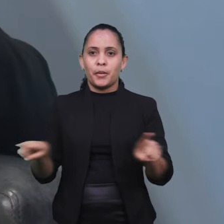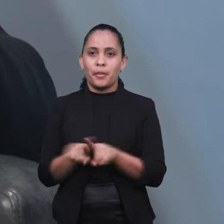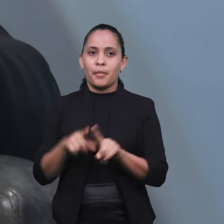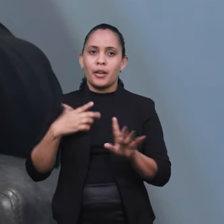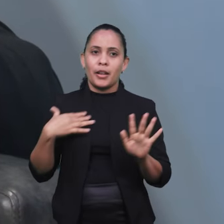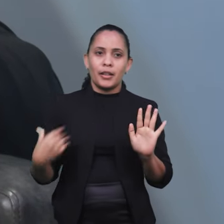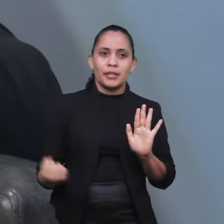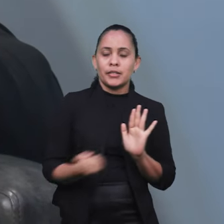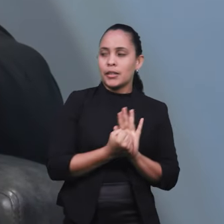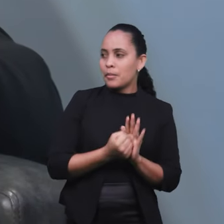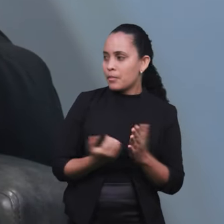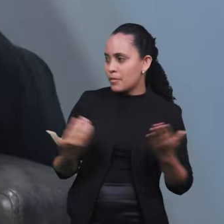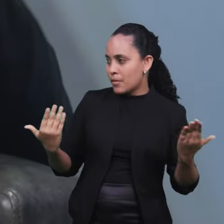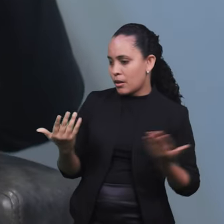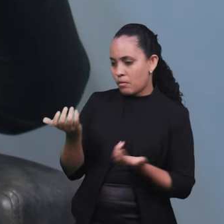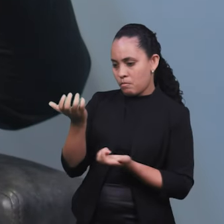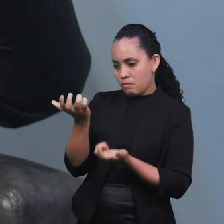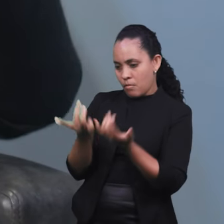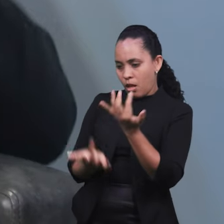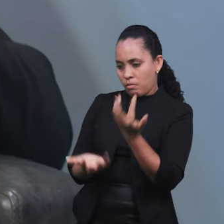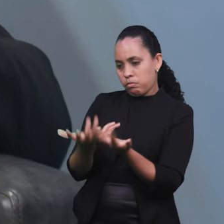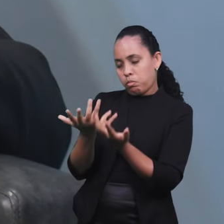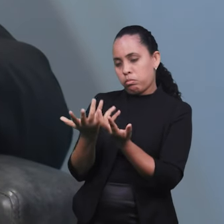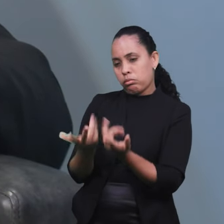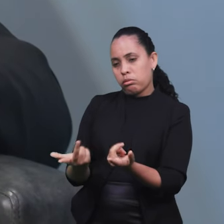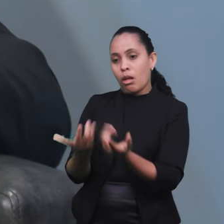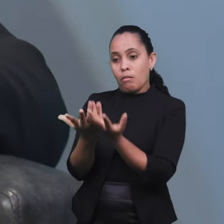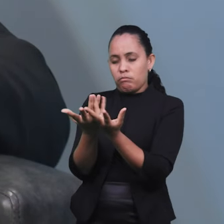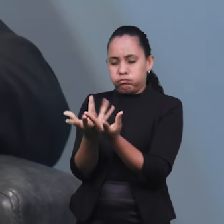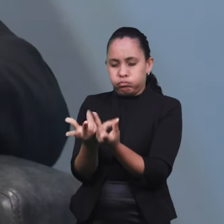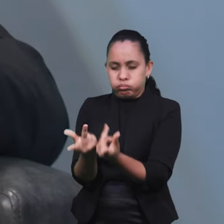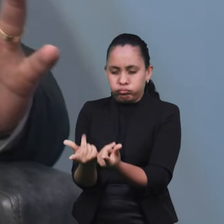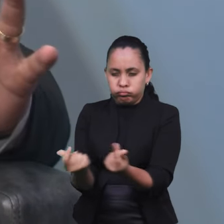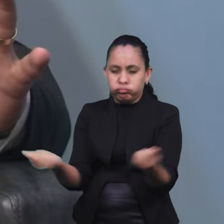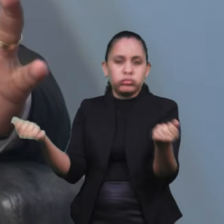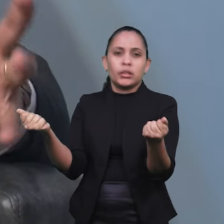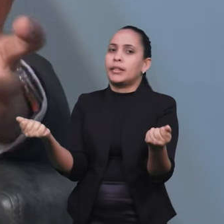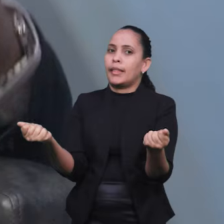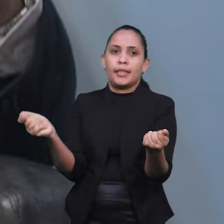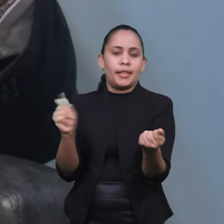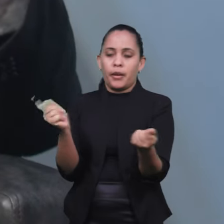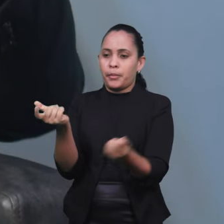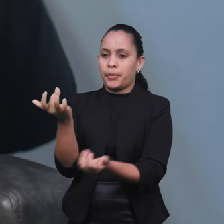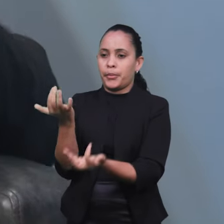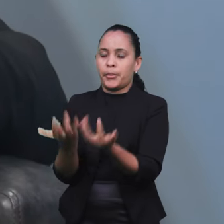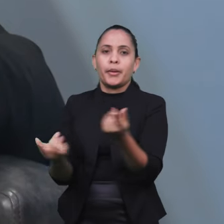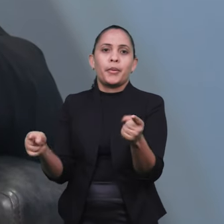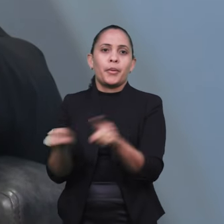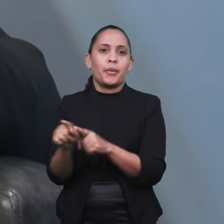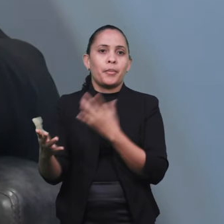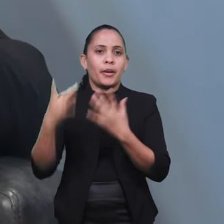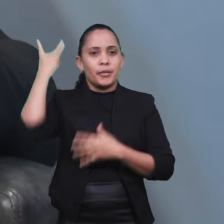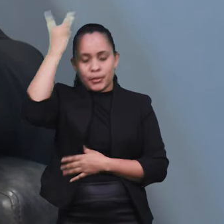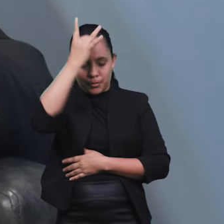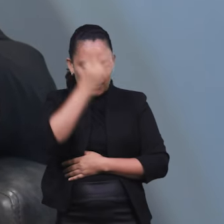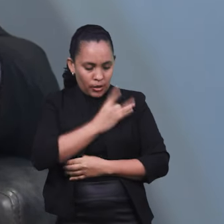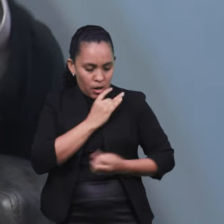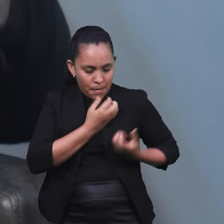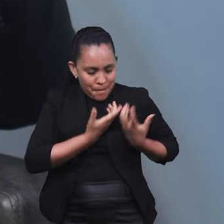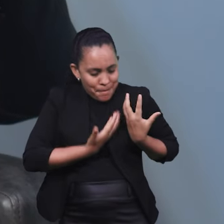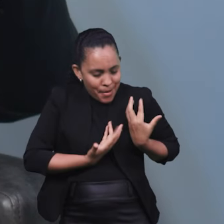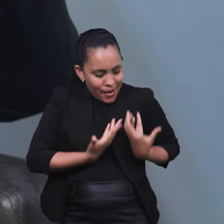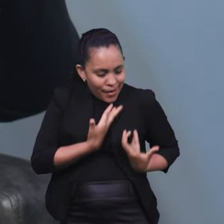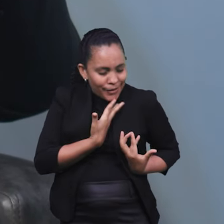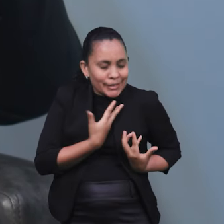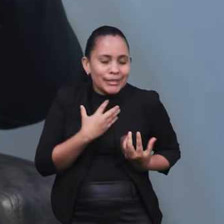é a marca, né, pastor, dessa sarça. Uma sarça que queima, mas não consome. Um Espírito que arde o nosso coração, um